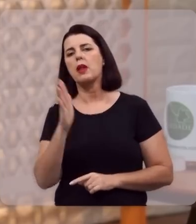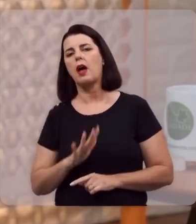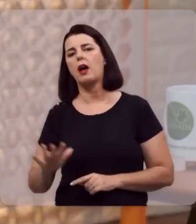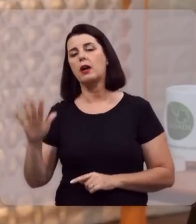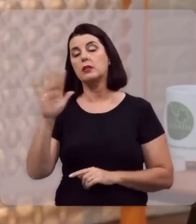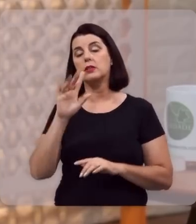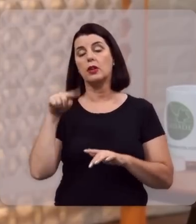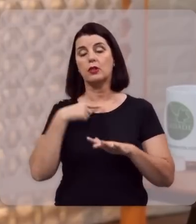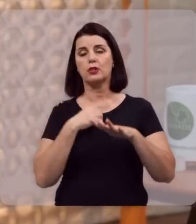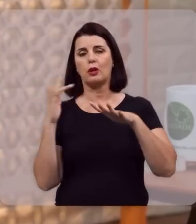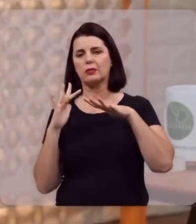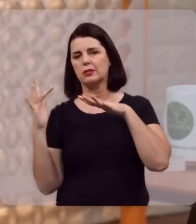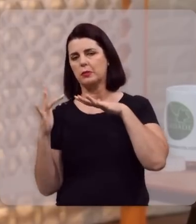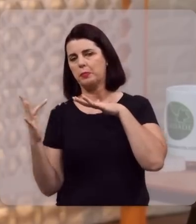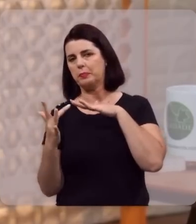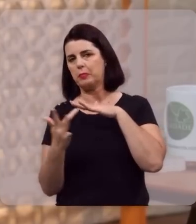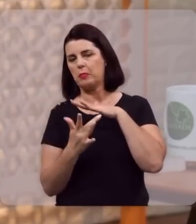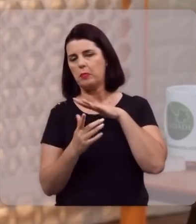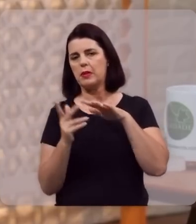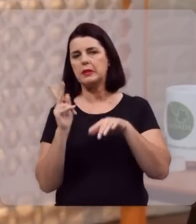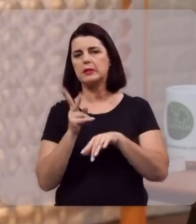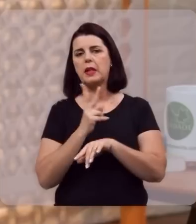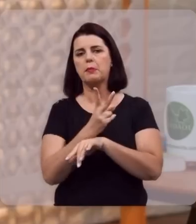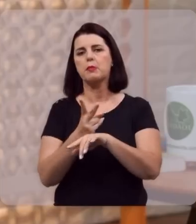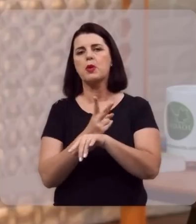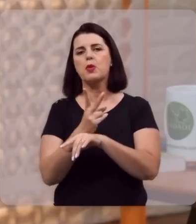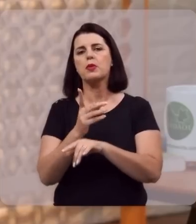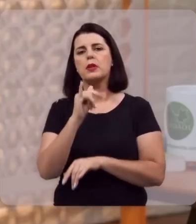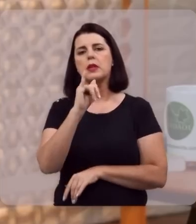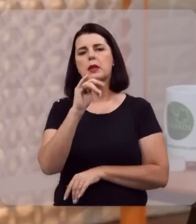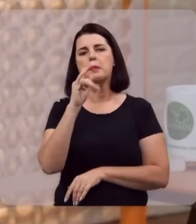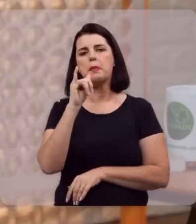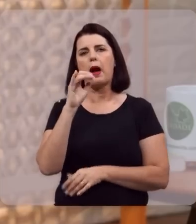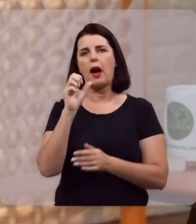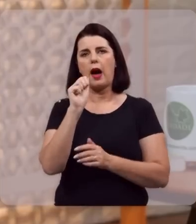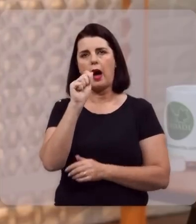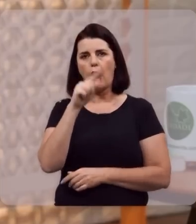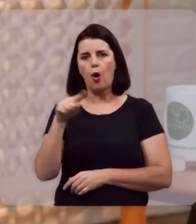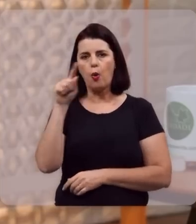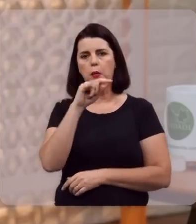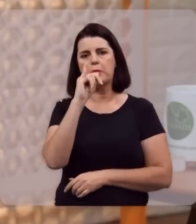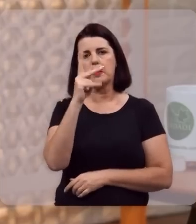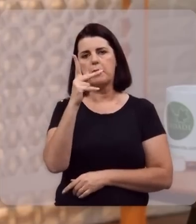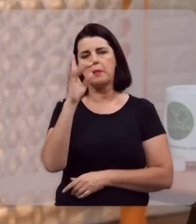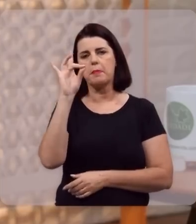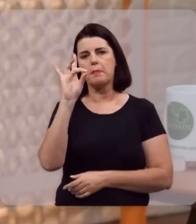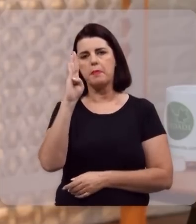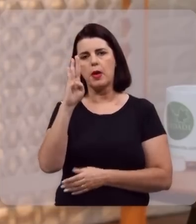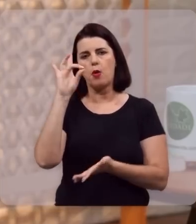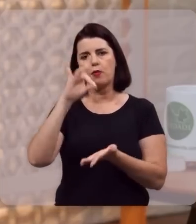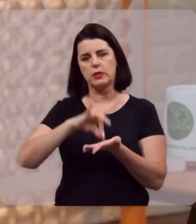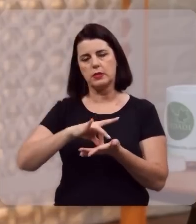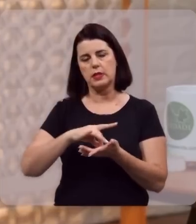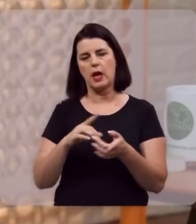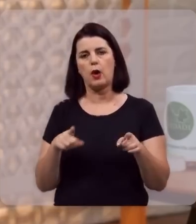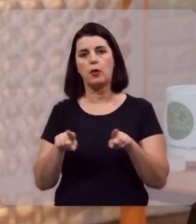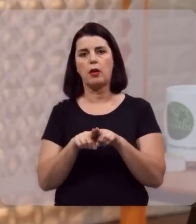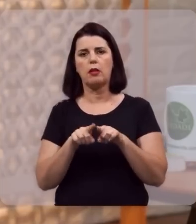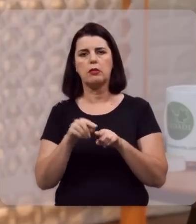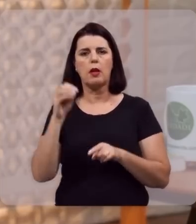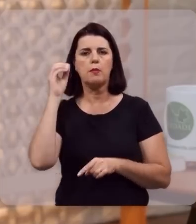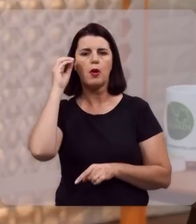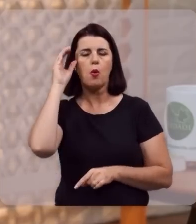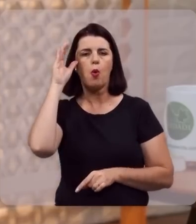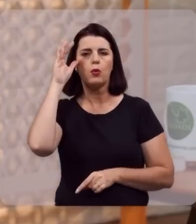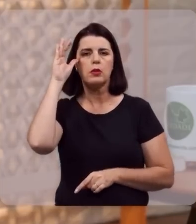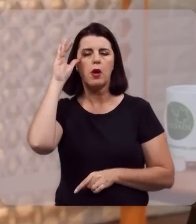Presbiteriana do Brasil ali nas nossas mídias sociais, sempre buscando pelo @IPBOficial, e você pode conhecer mais também do